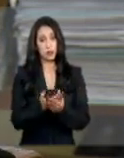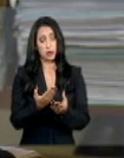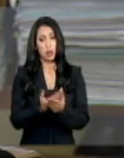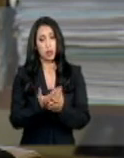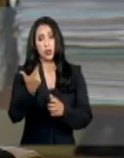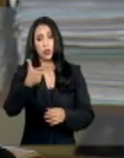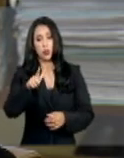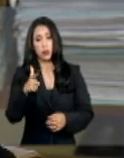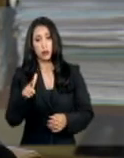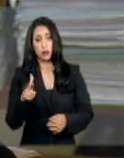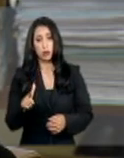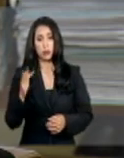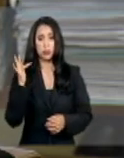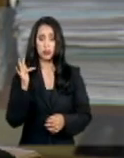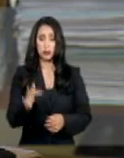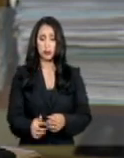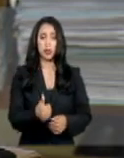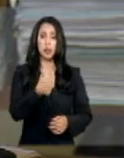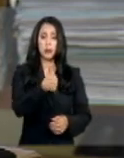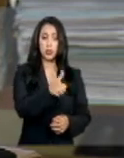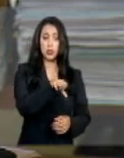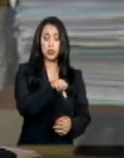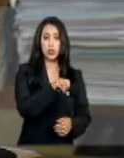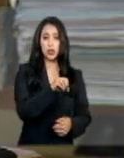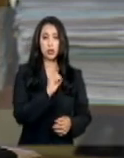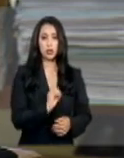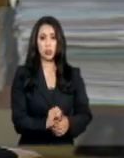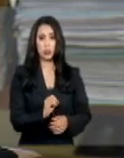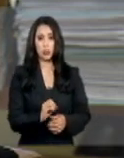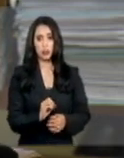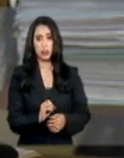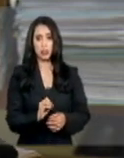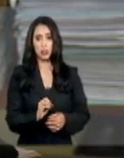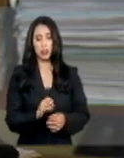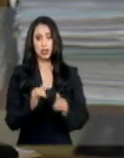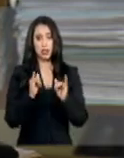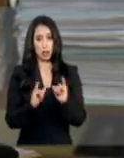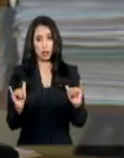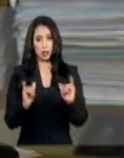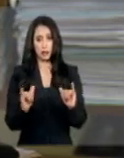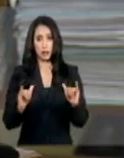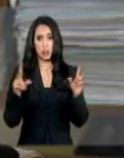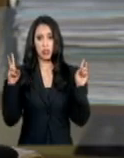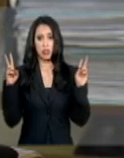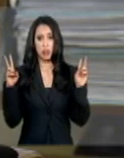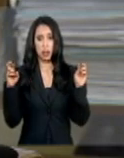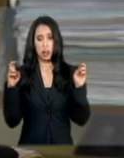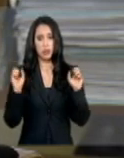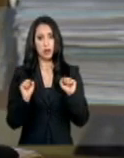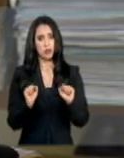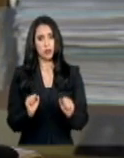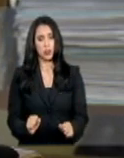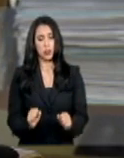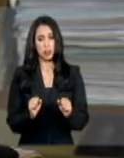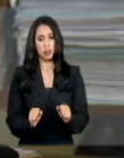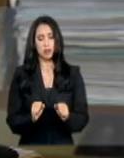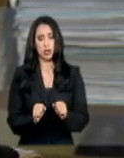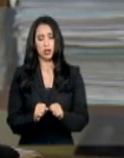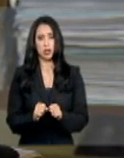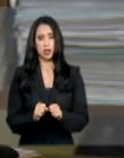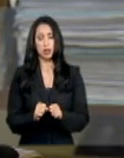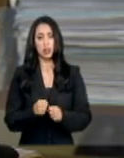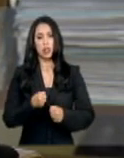incluído o tema 990 tá cujo teor está sendo anunciado aspas possibilidade de compartilhamento